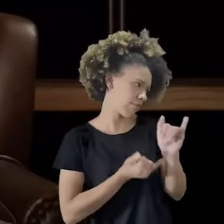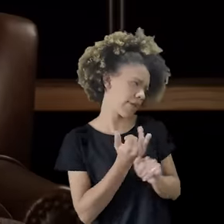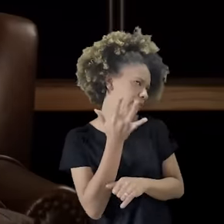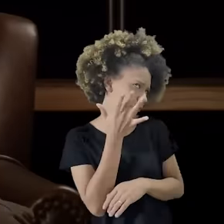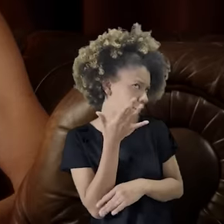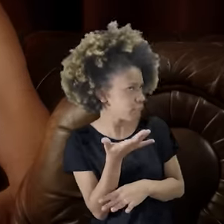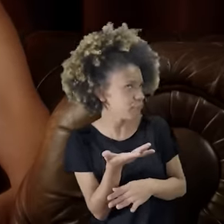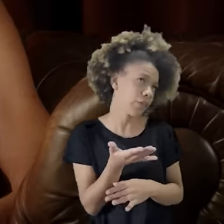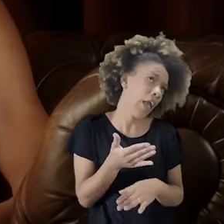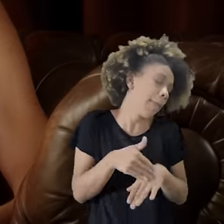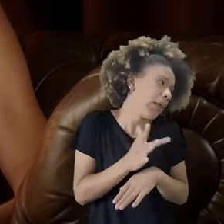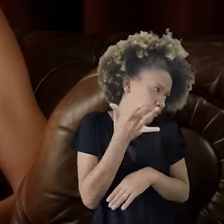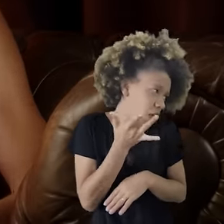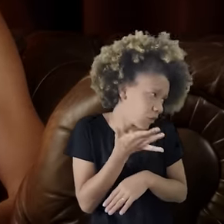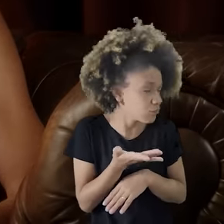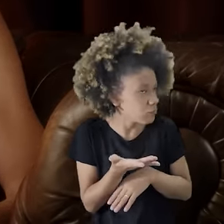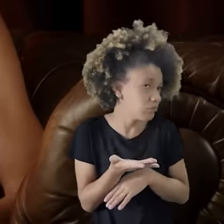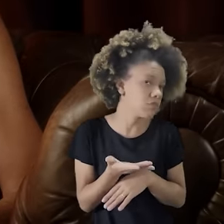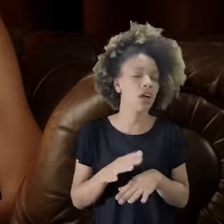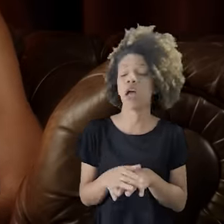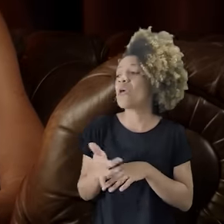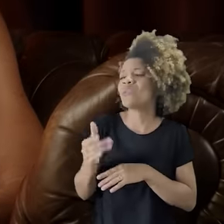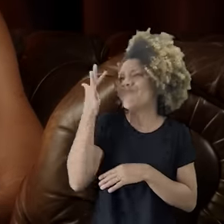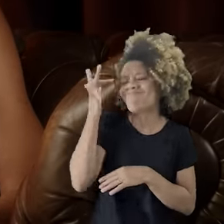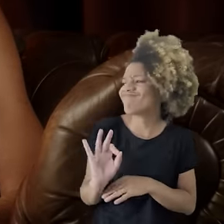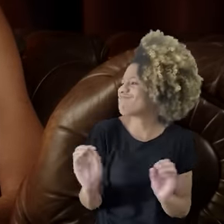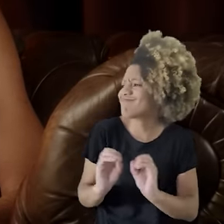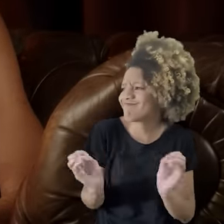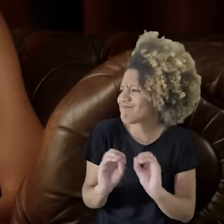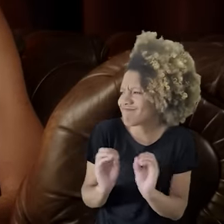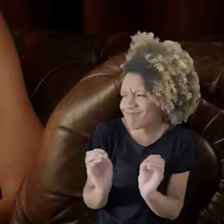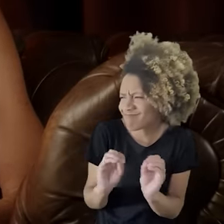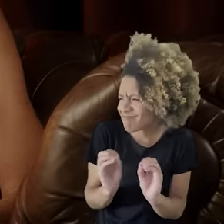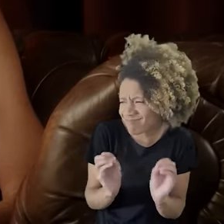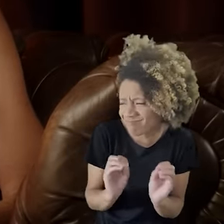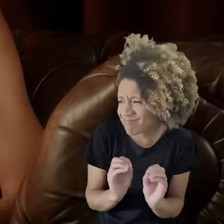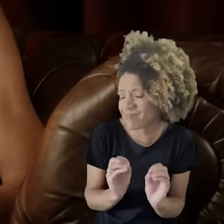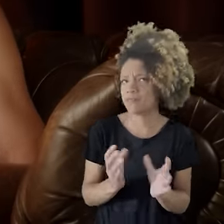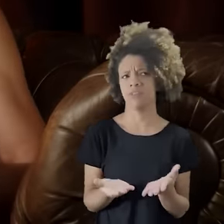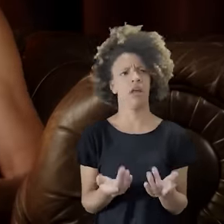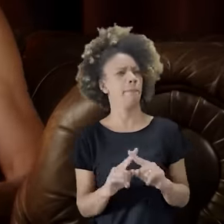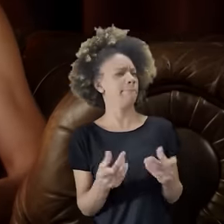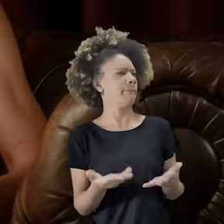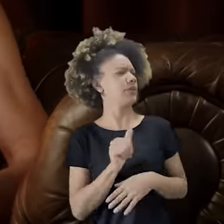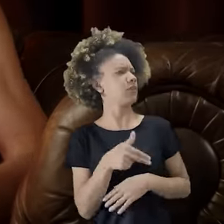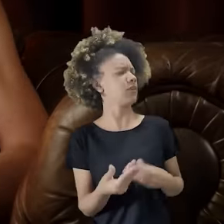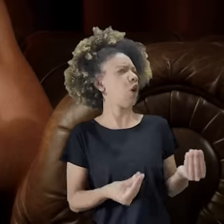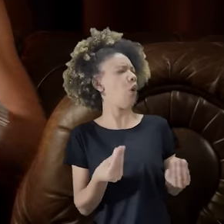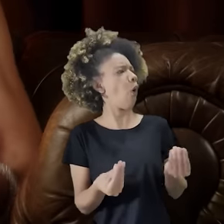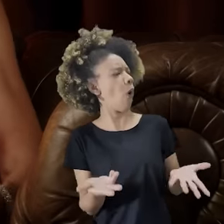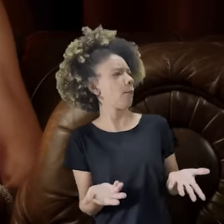a internet quer dizer é mais fácil então eu não entendia Nada mas nada nada vezes mas